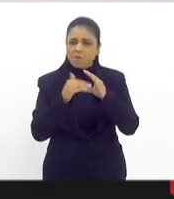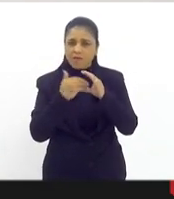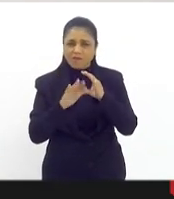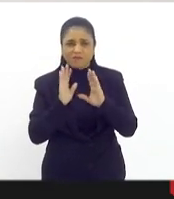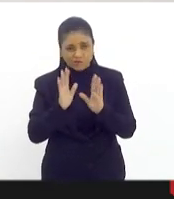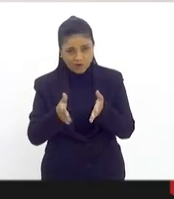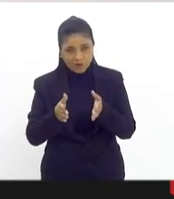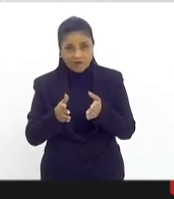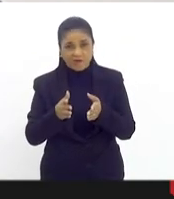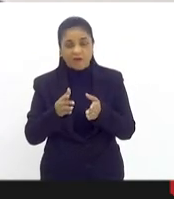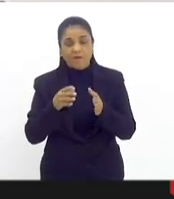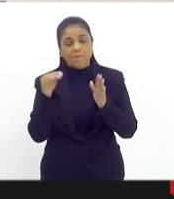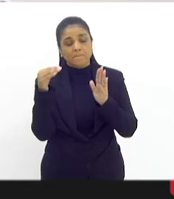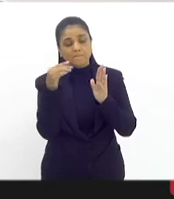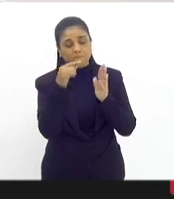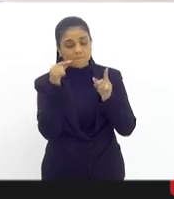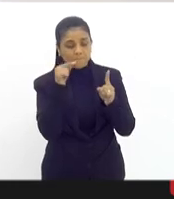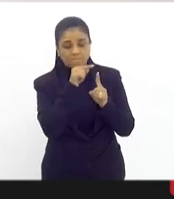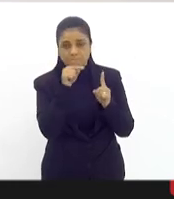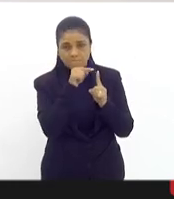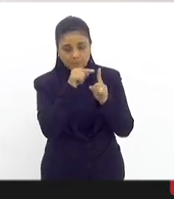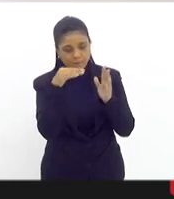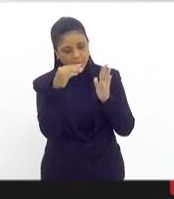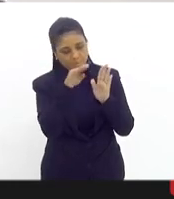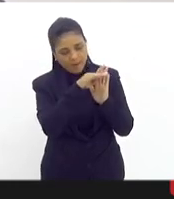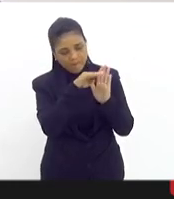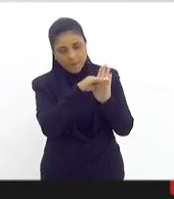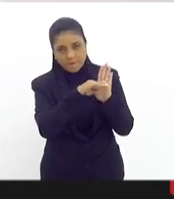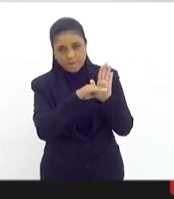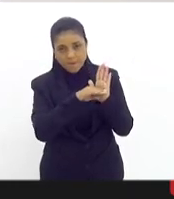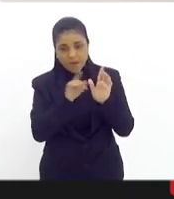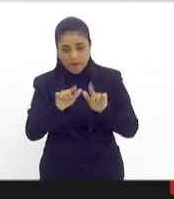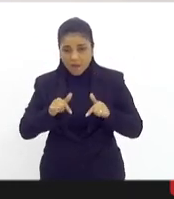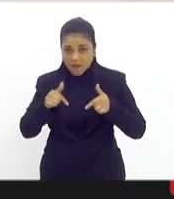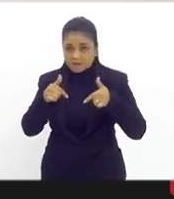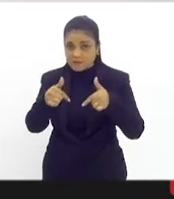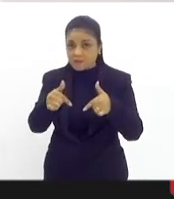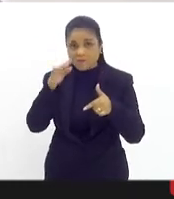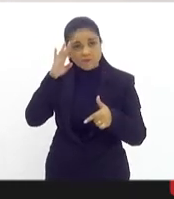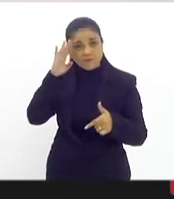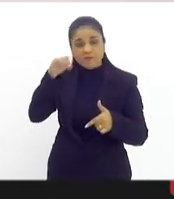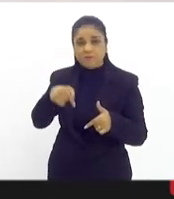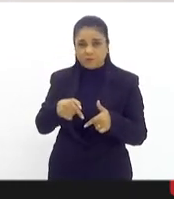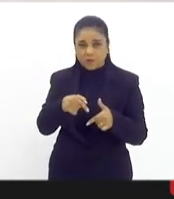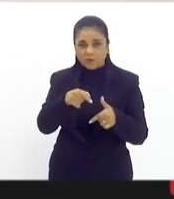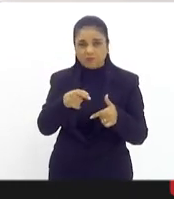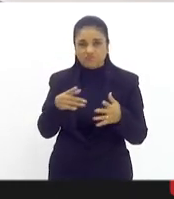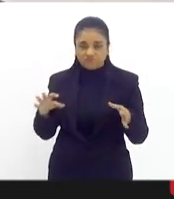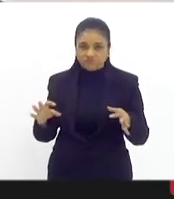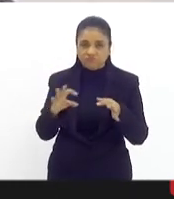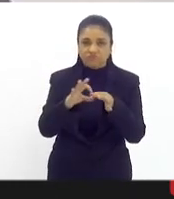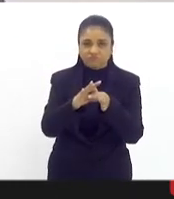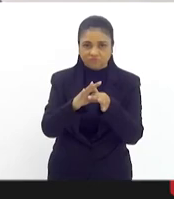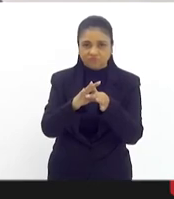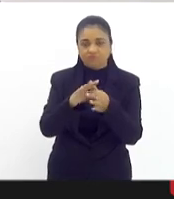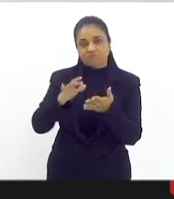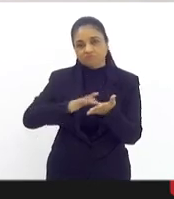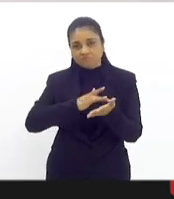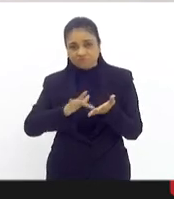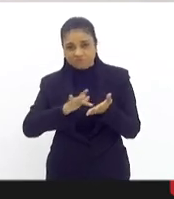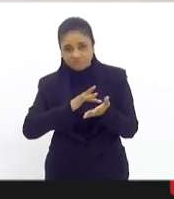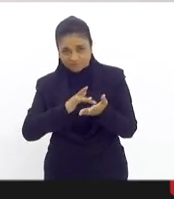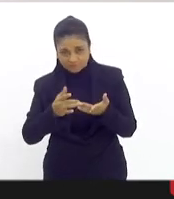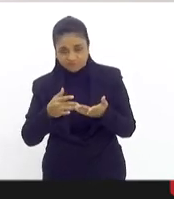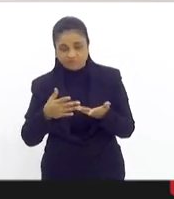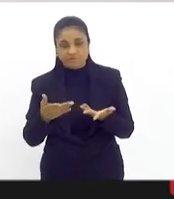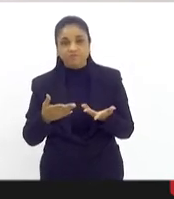são os pontos que organizam, do nosso ponto de vista, a nossa ação e o que a gente imagina como uma ação integrada de educação midiática. Acho que vale dizer,